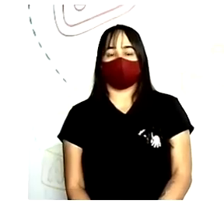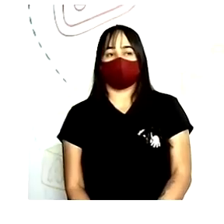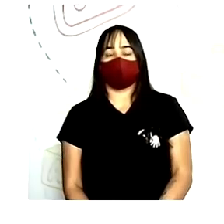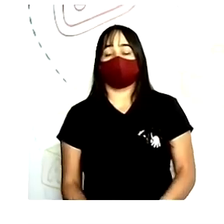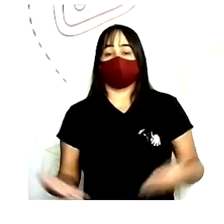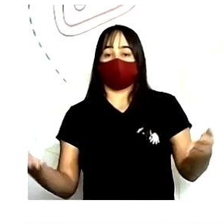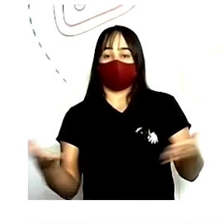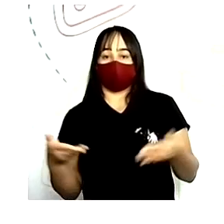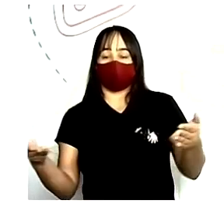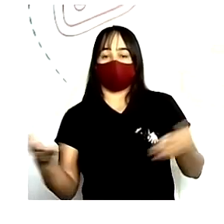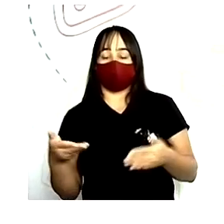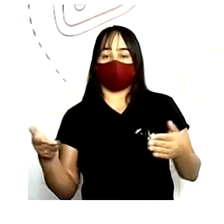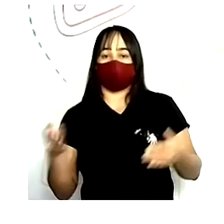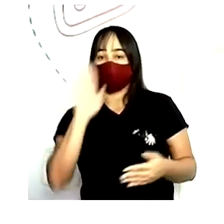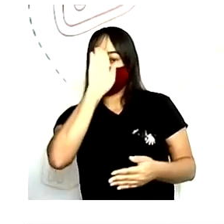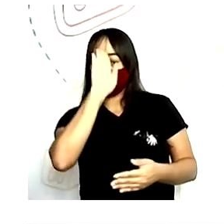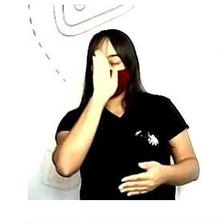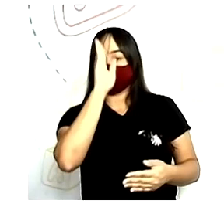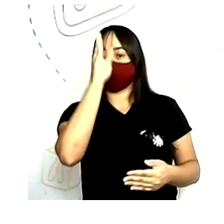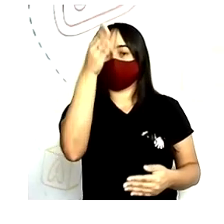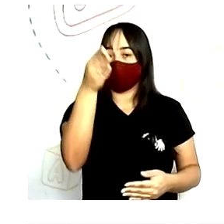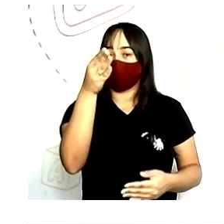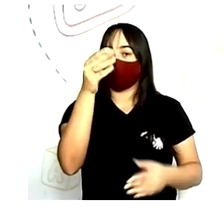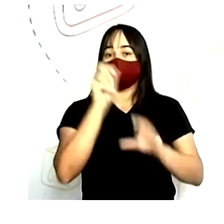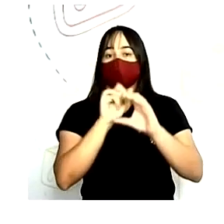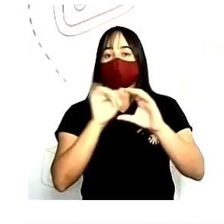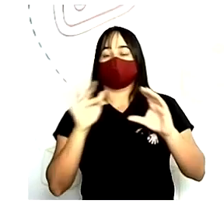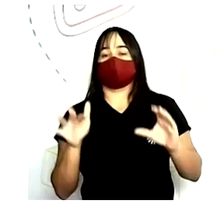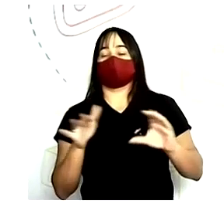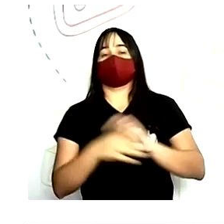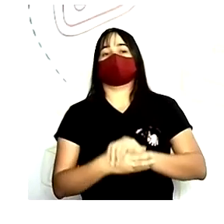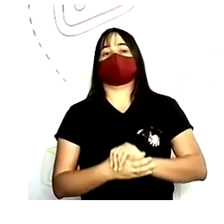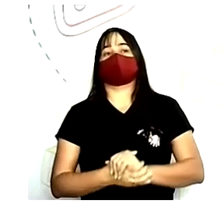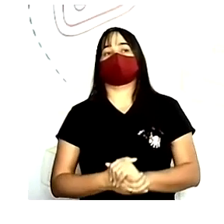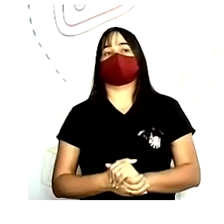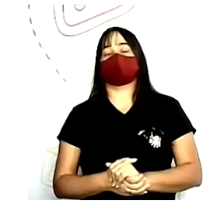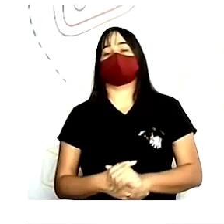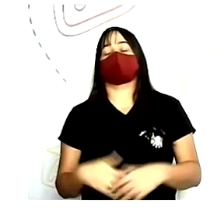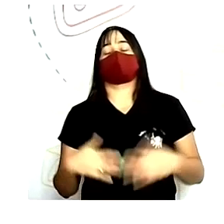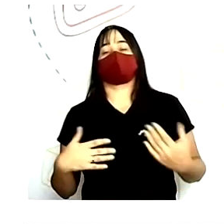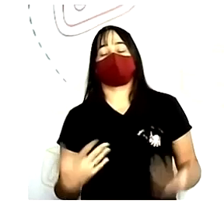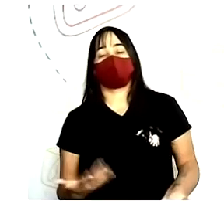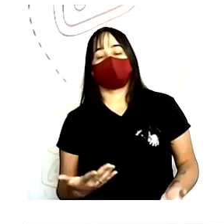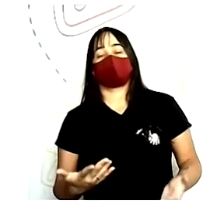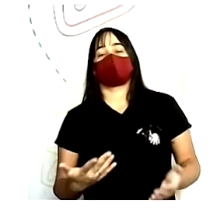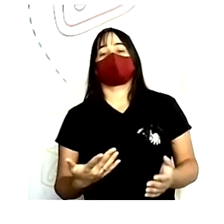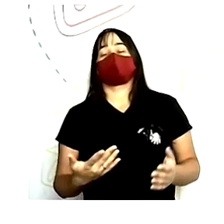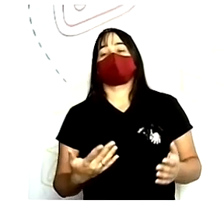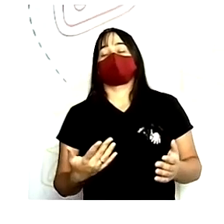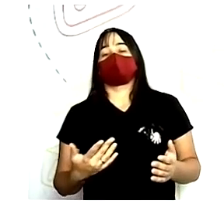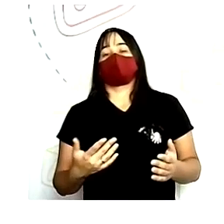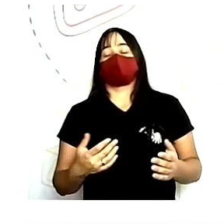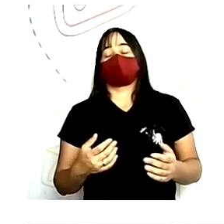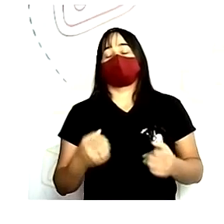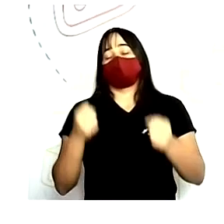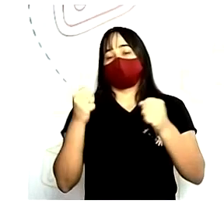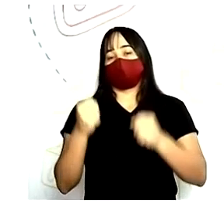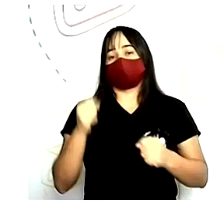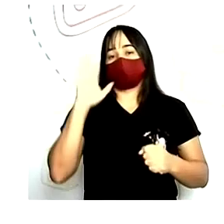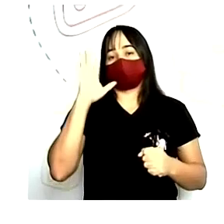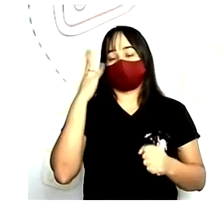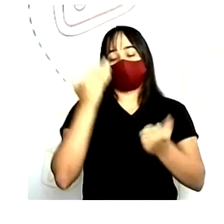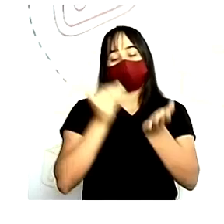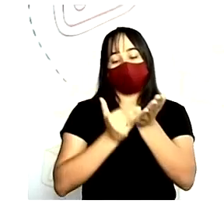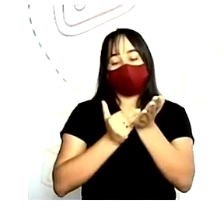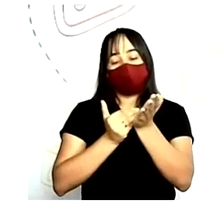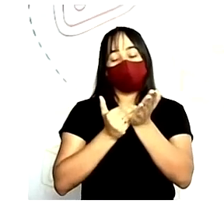Agora vamos para os principais fatores, no caso aqui, subjetiva, que leva à gravidez no início da sua vida